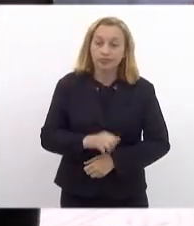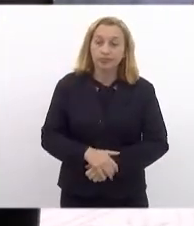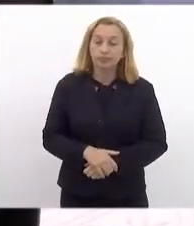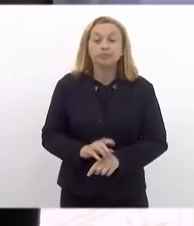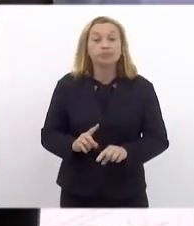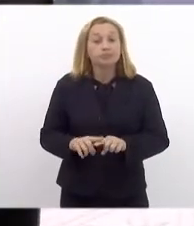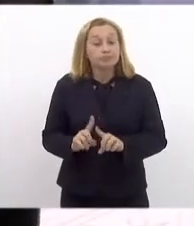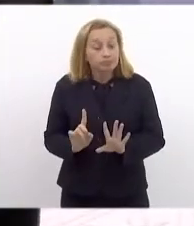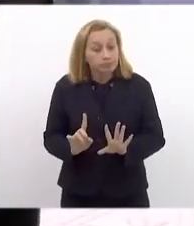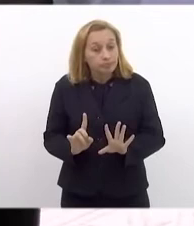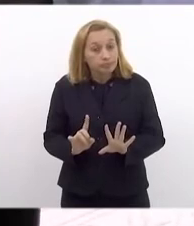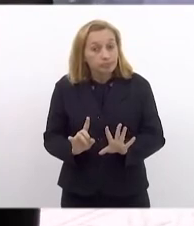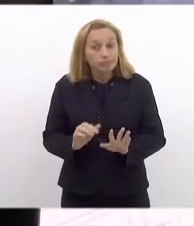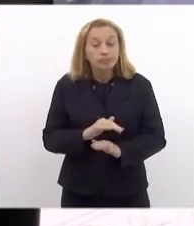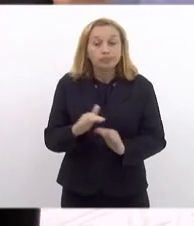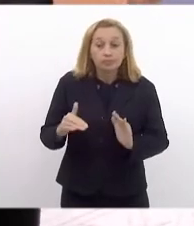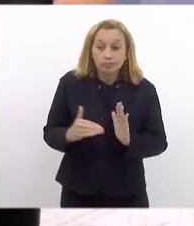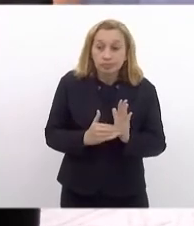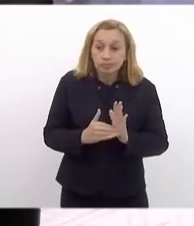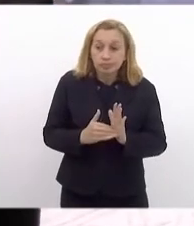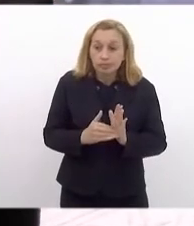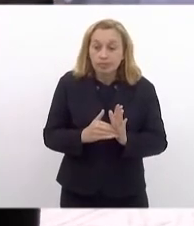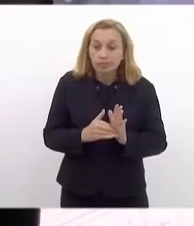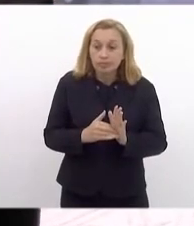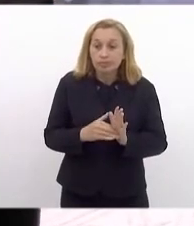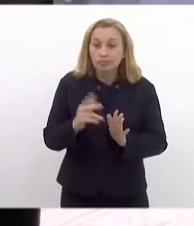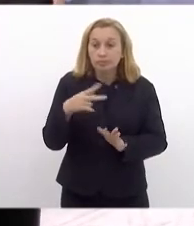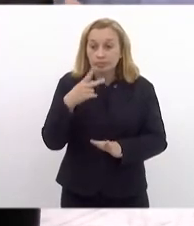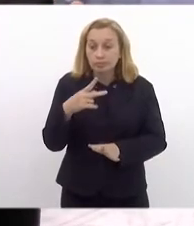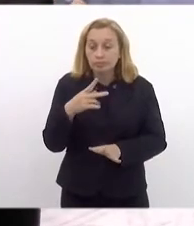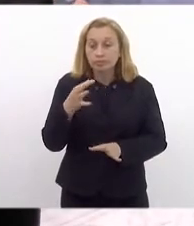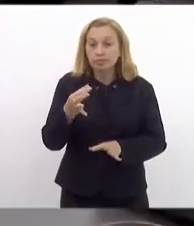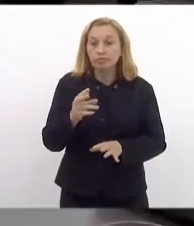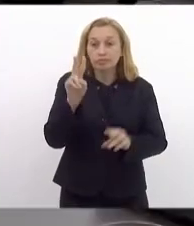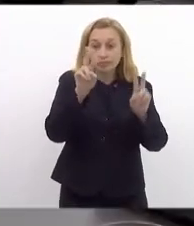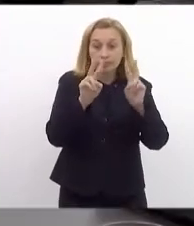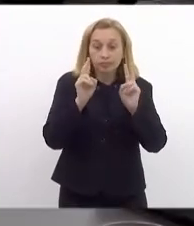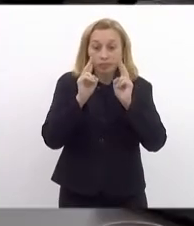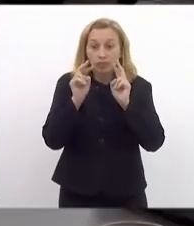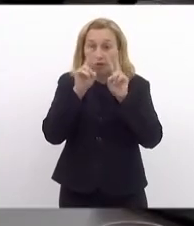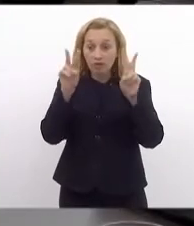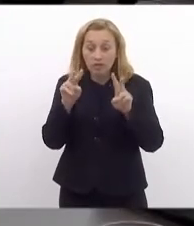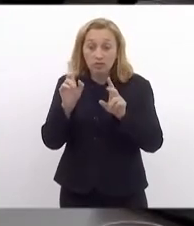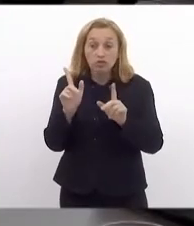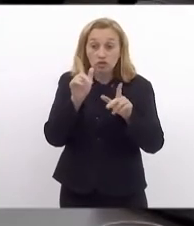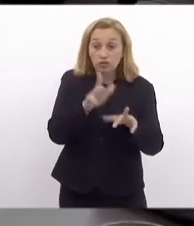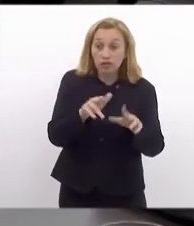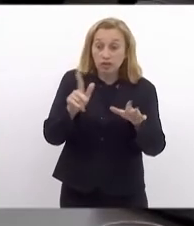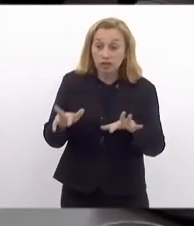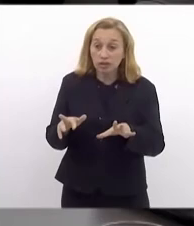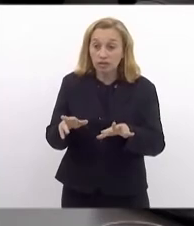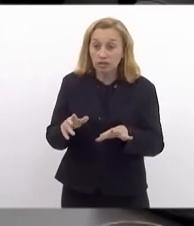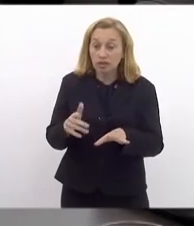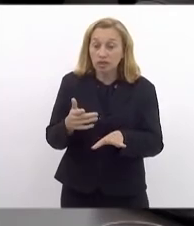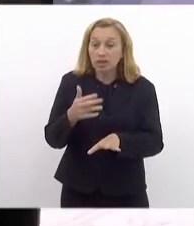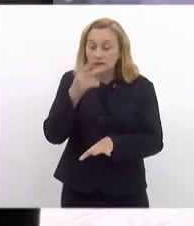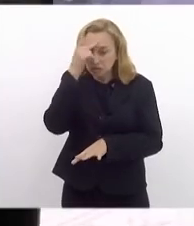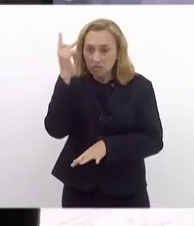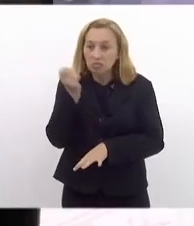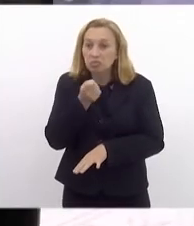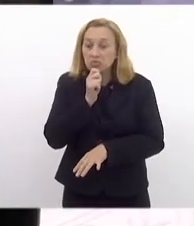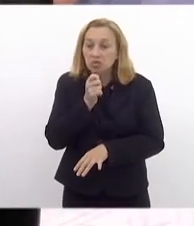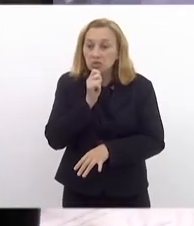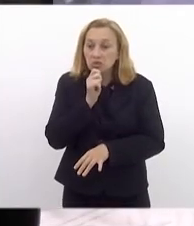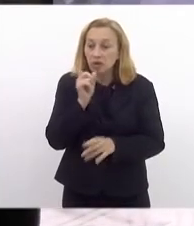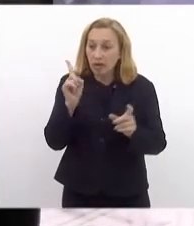mas nem todos aqueles que intervém tem um ponto de vista Ninguém é dono da verdade nem